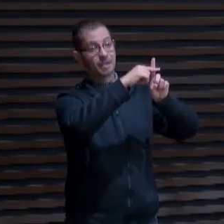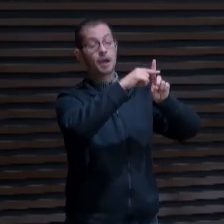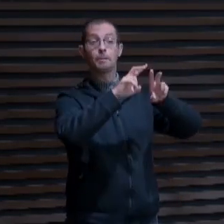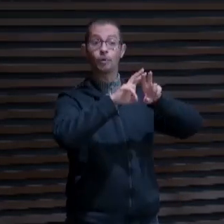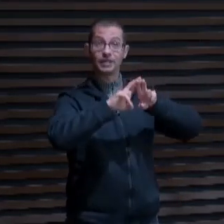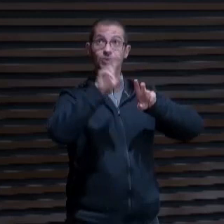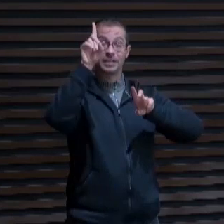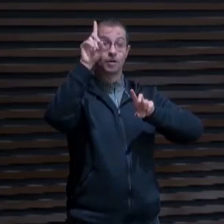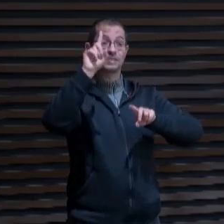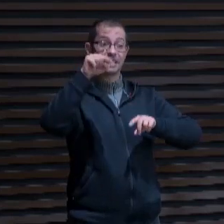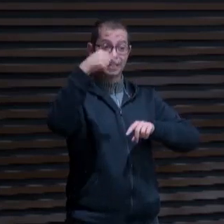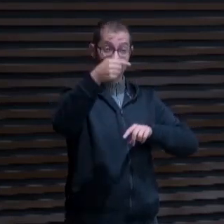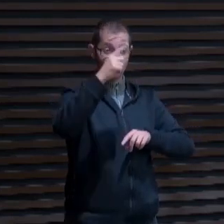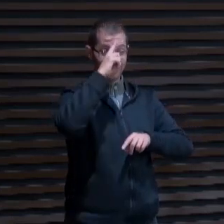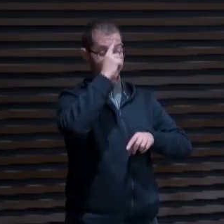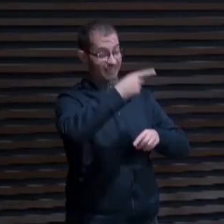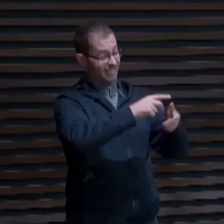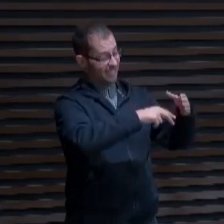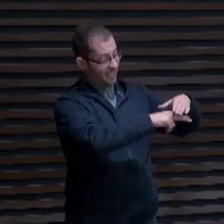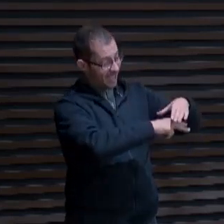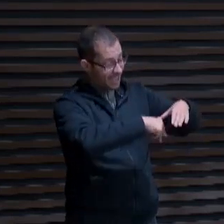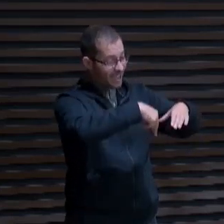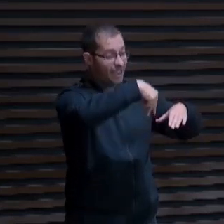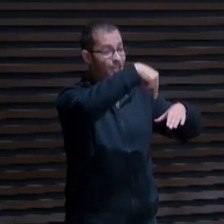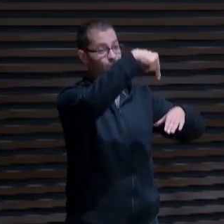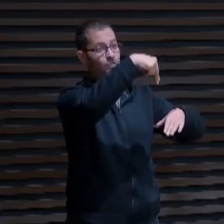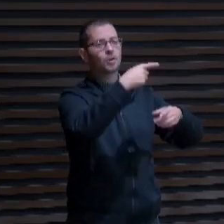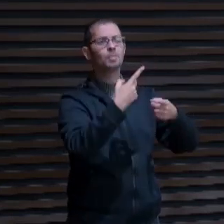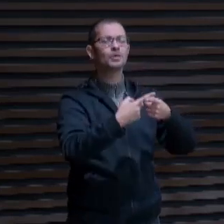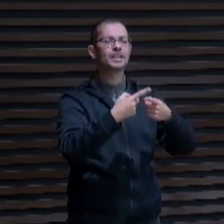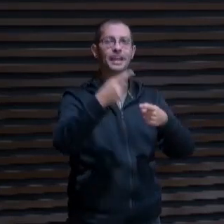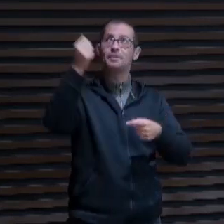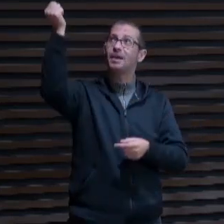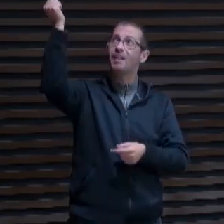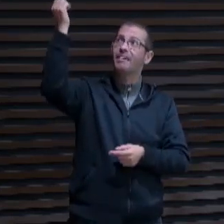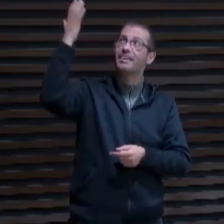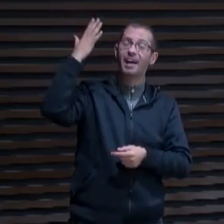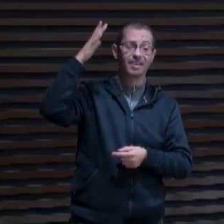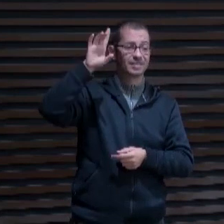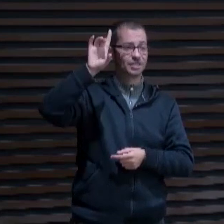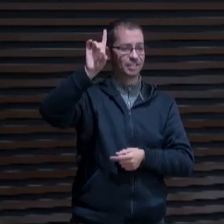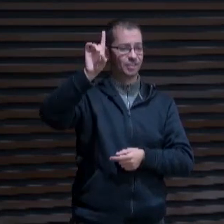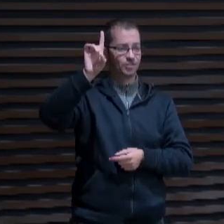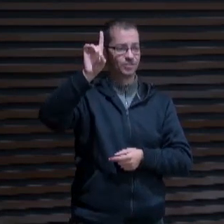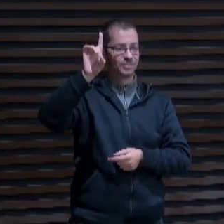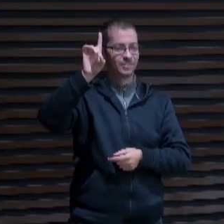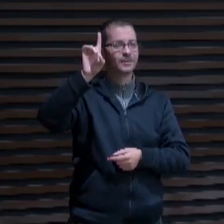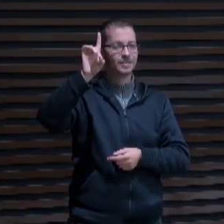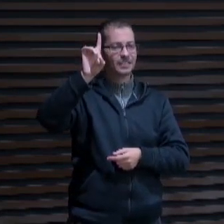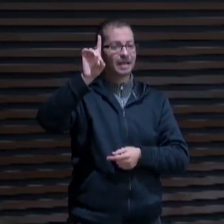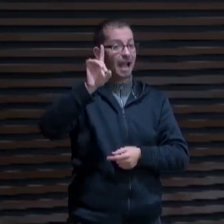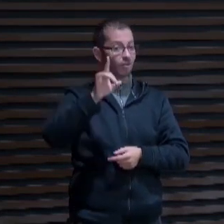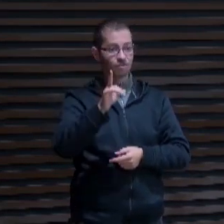ressuscitou para nos dar uma nova vida. É totalmente pela graça de Deus. É diferente do